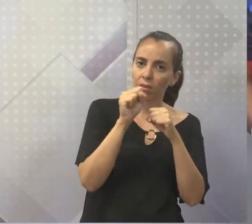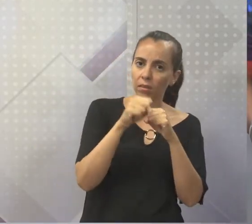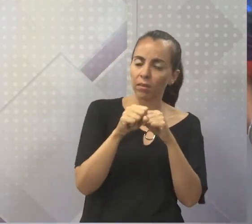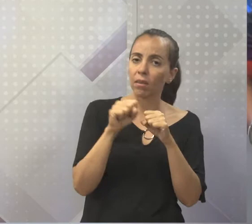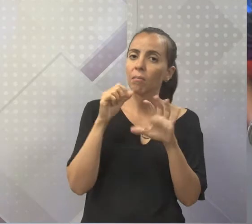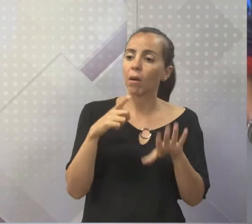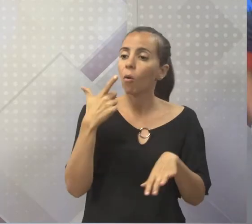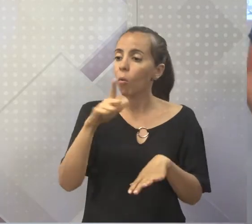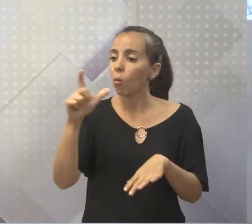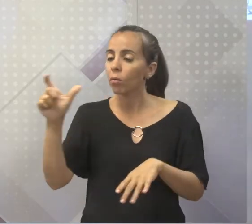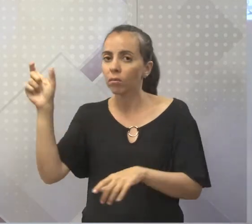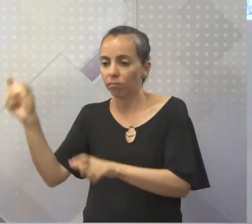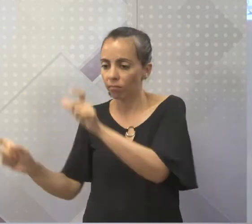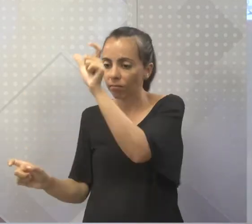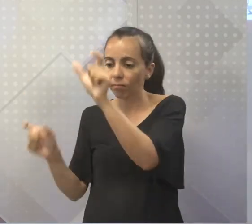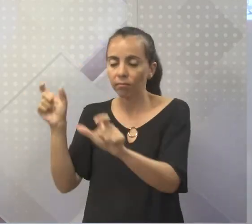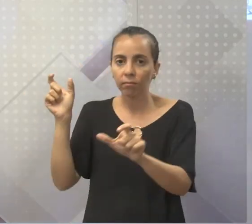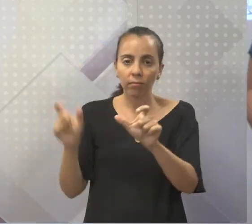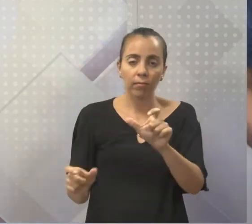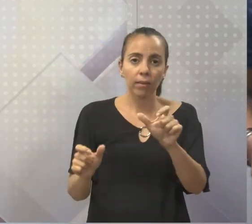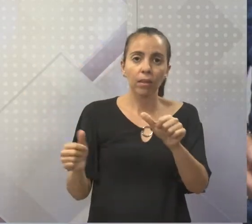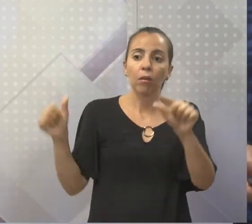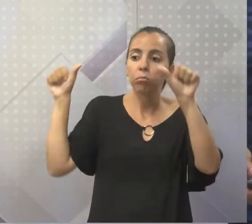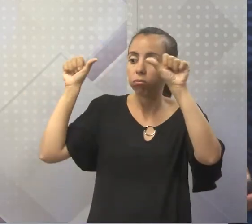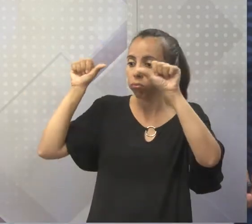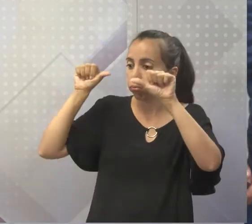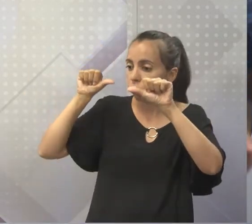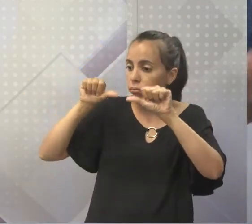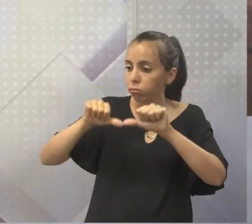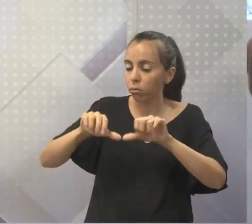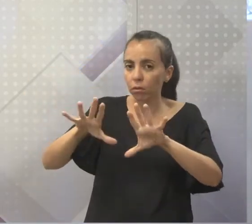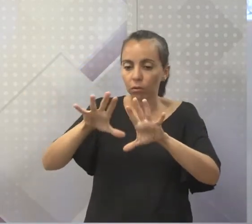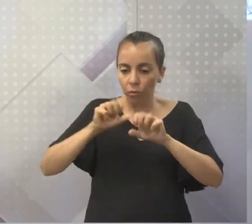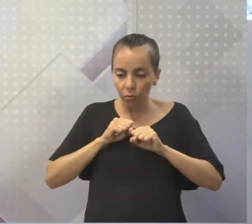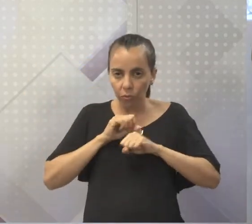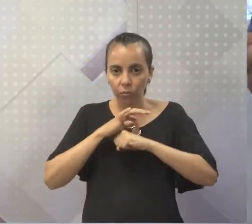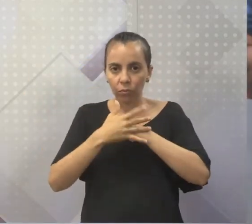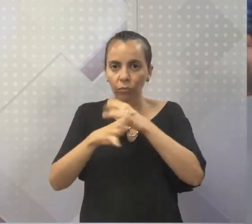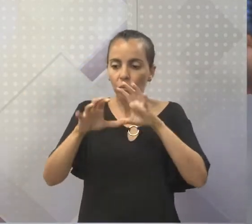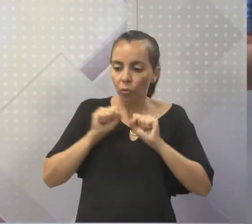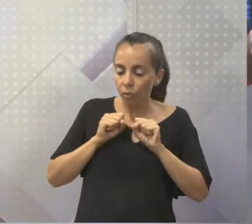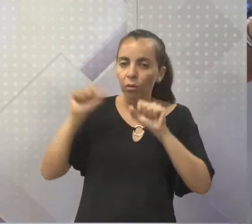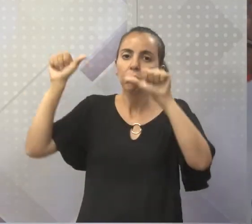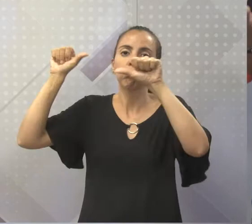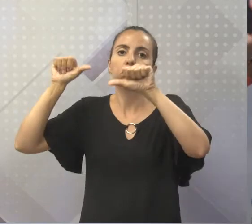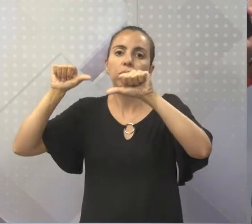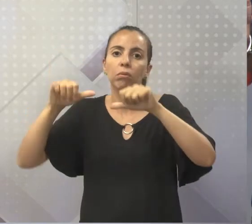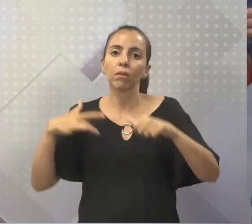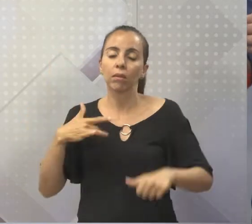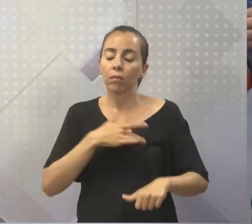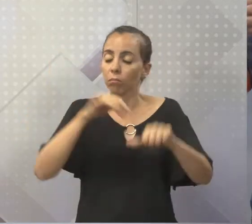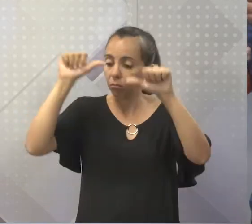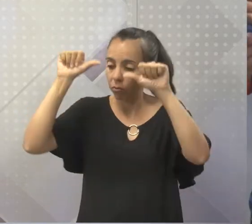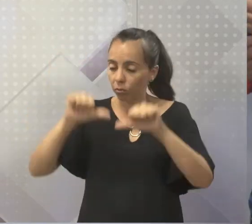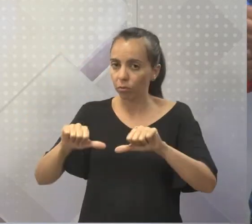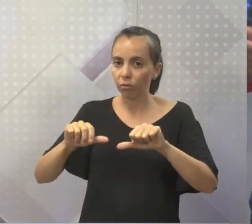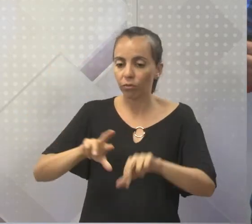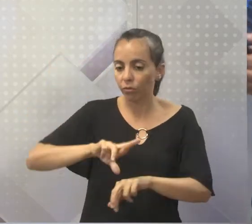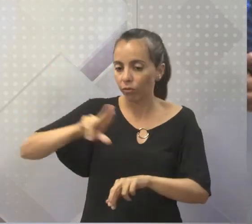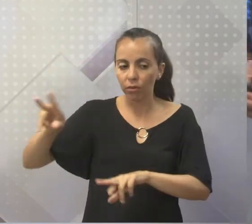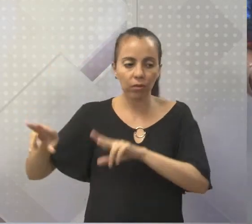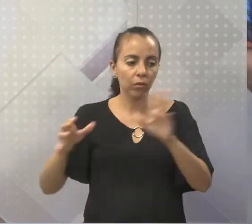pessoas é muito agressivo a mesma coisa aconteceu com humanos então de lá para cá quando nós adquirimos